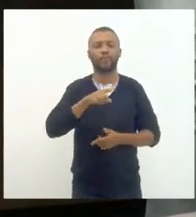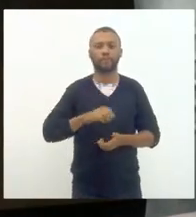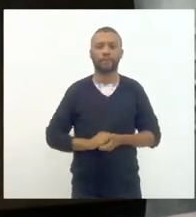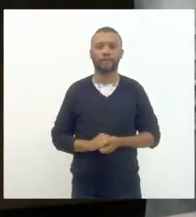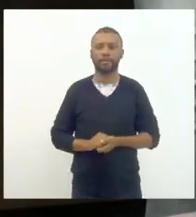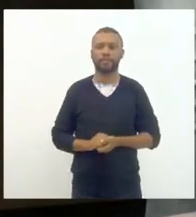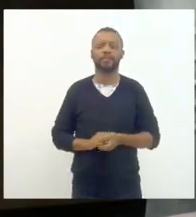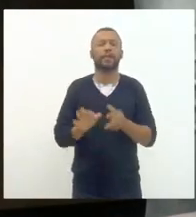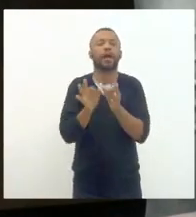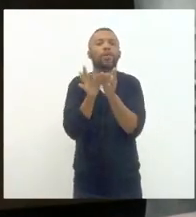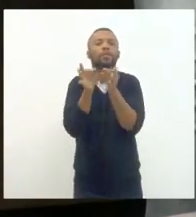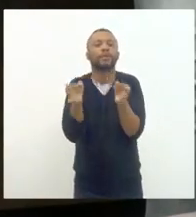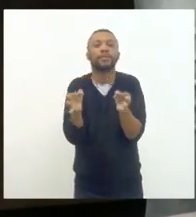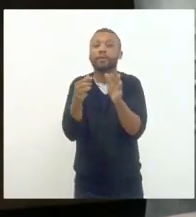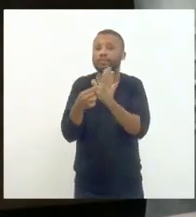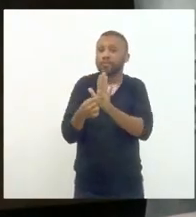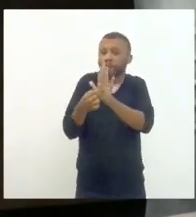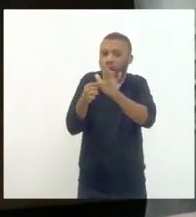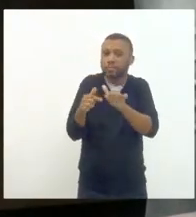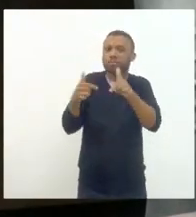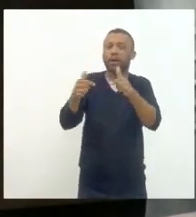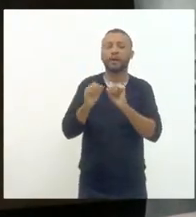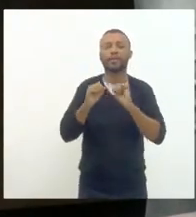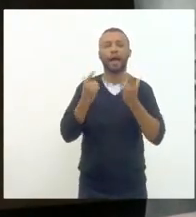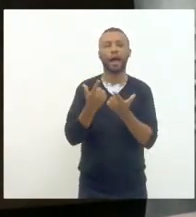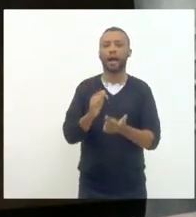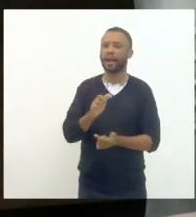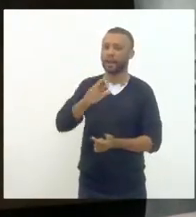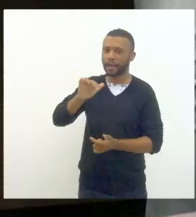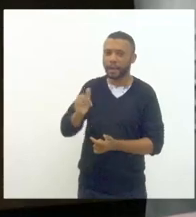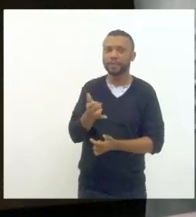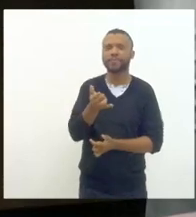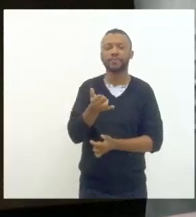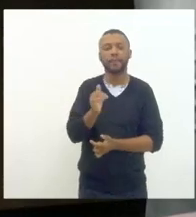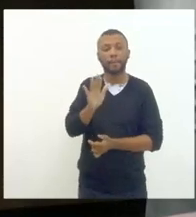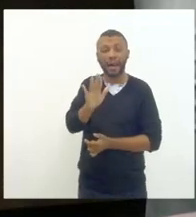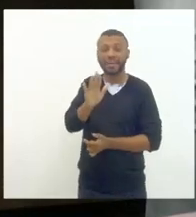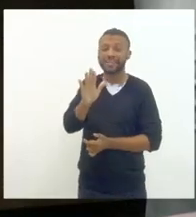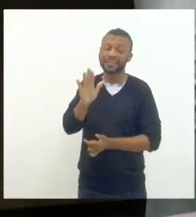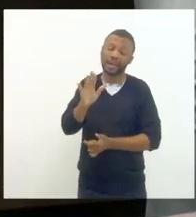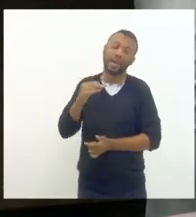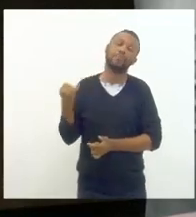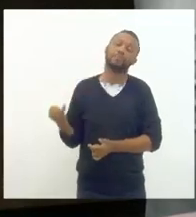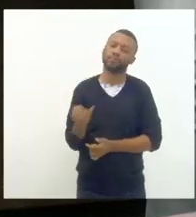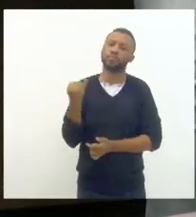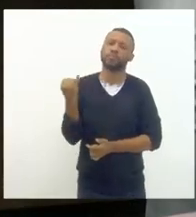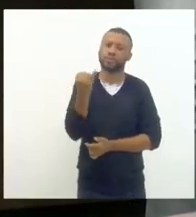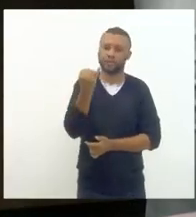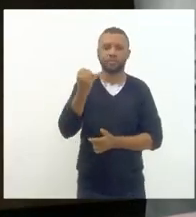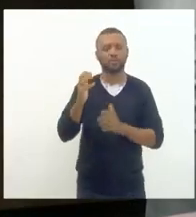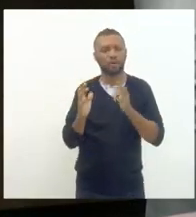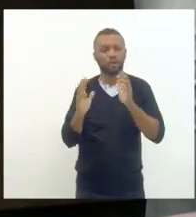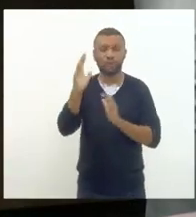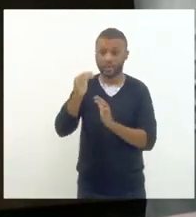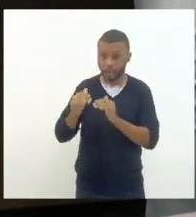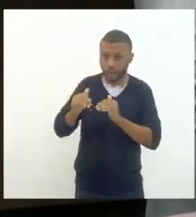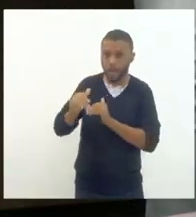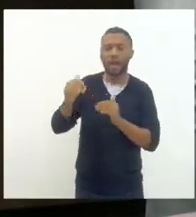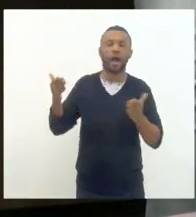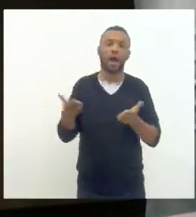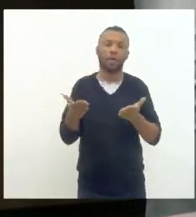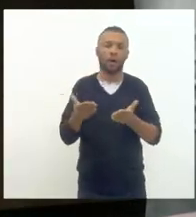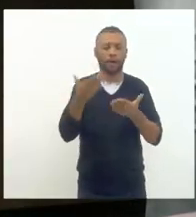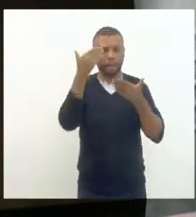É um simples gesto da Assembleia Legislativa, mas é mais do que necessário que isso aconteça a partir de agora.